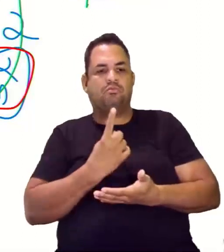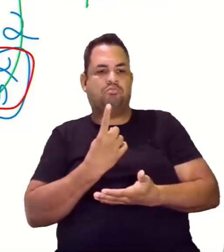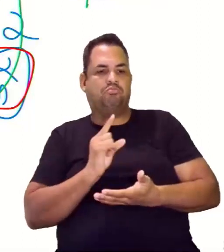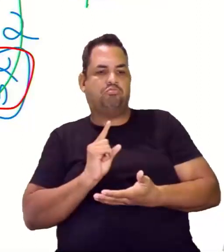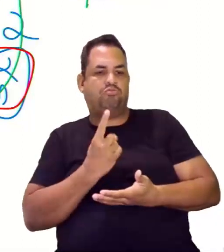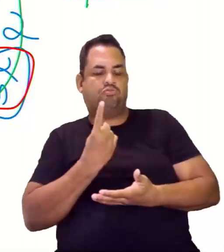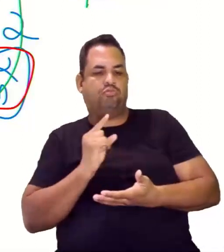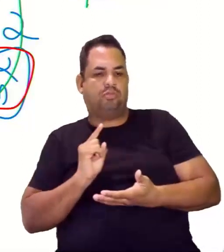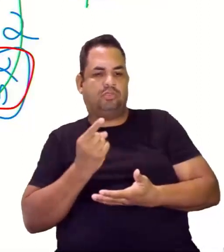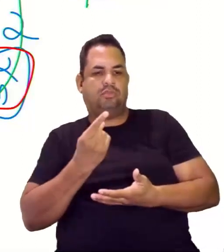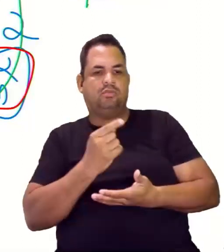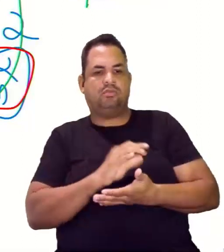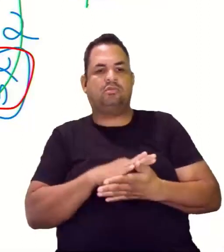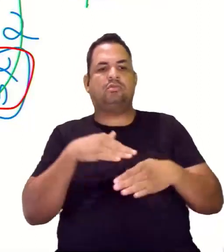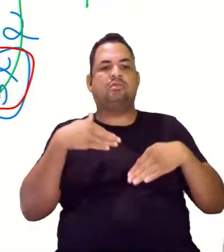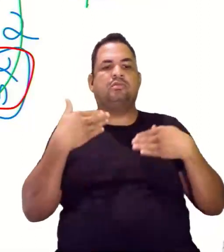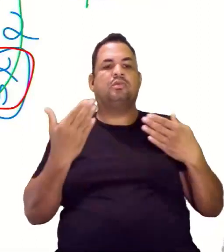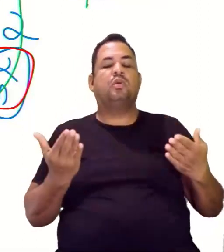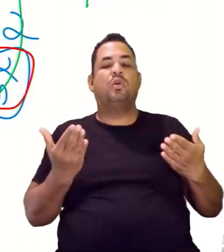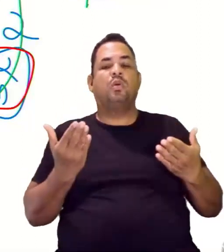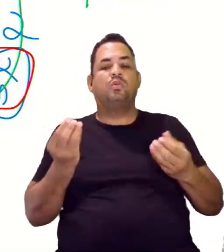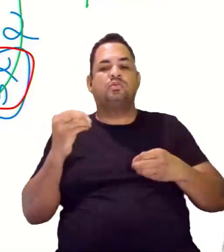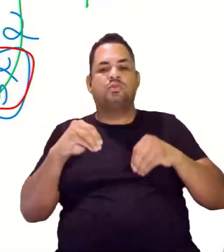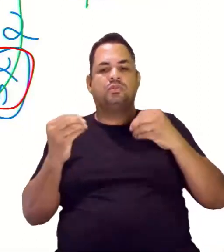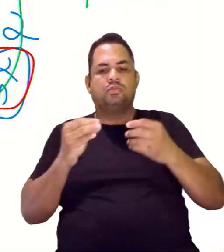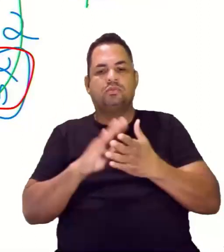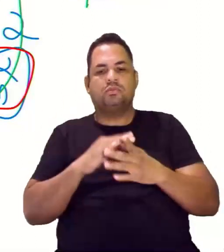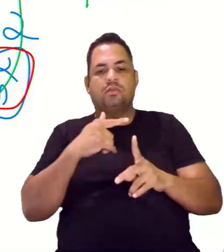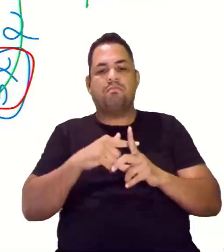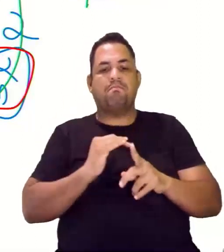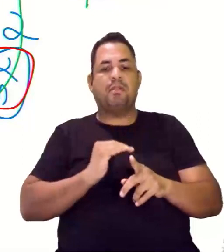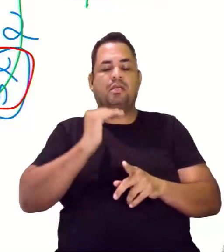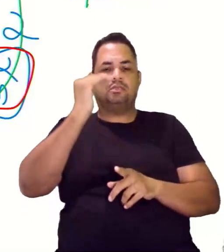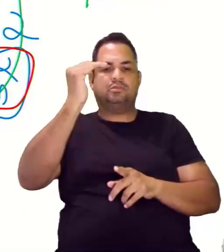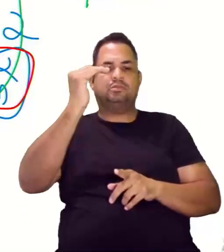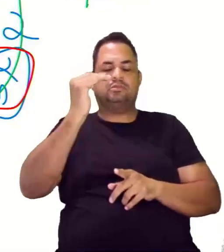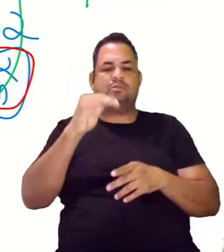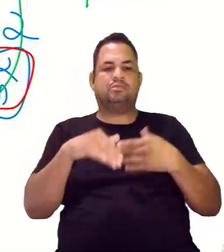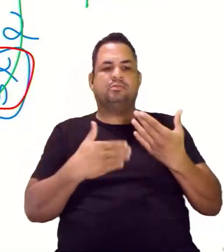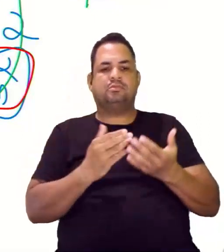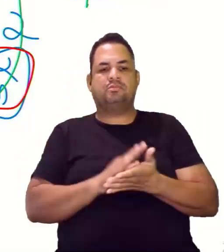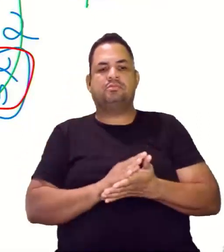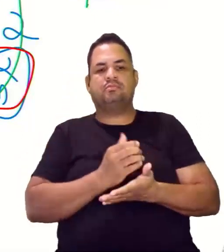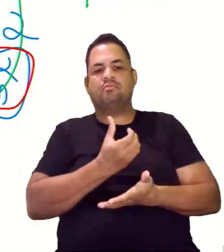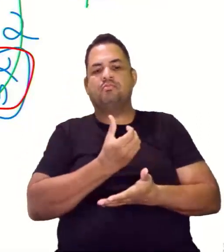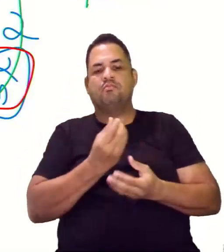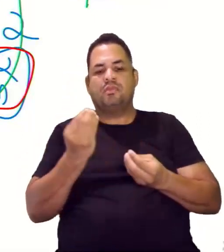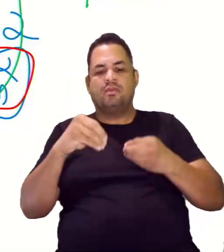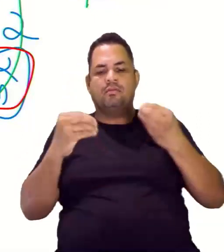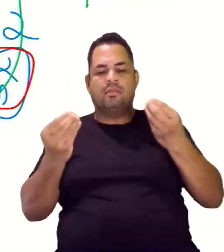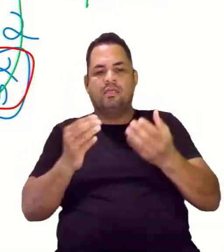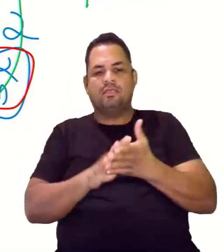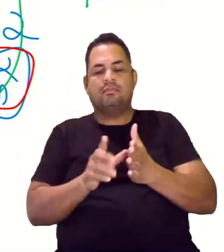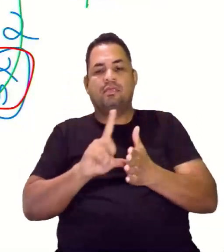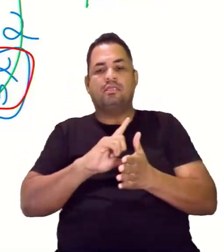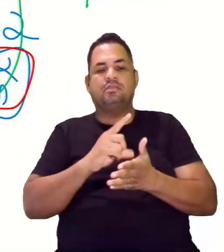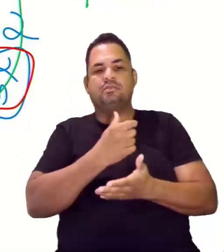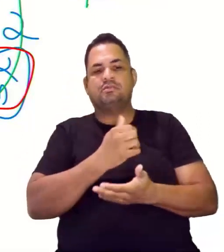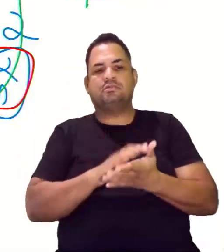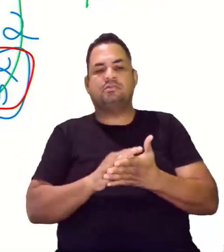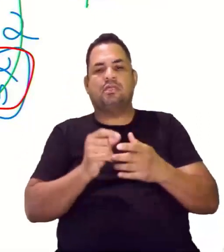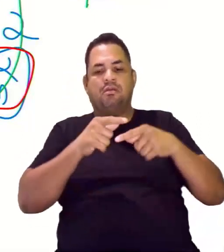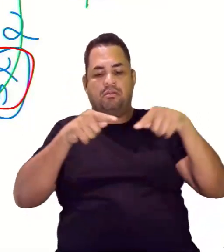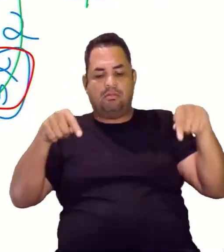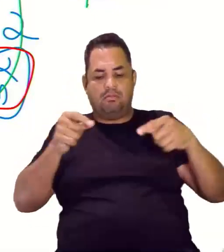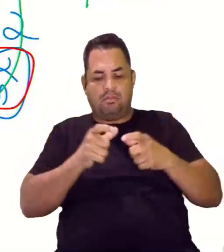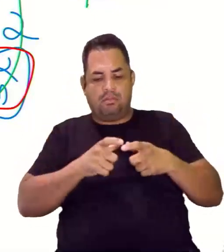mil. Não, ele quer saber quantas mudas a mais foram plantadas. Eu plantava 600 mil mudas, aumentei